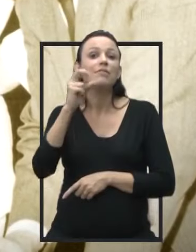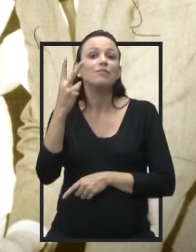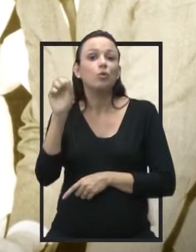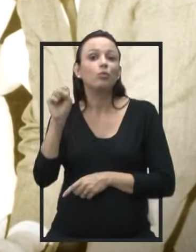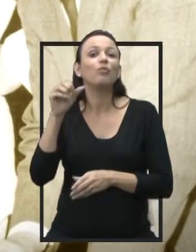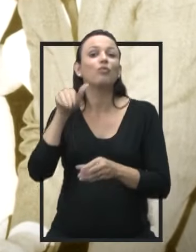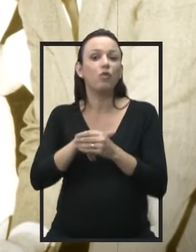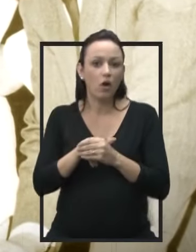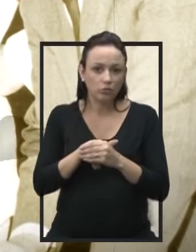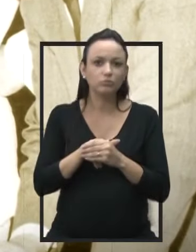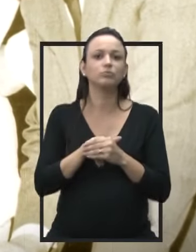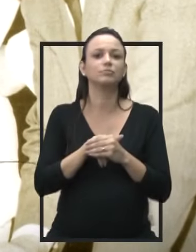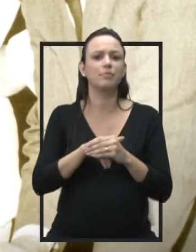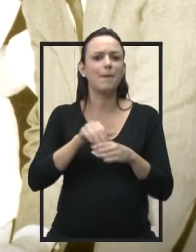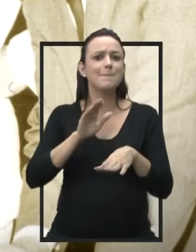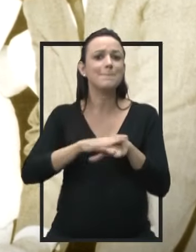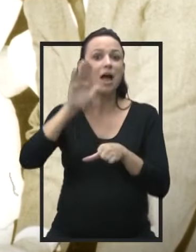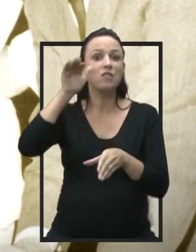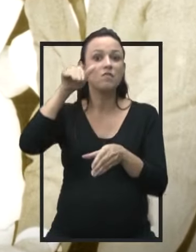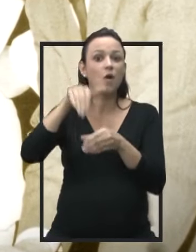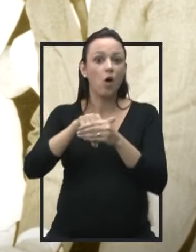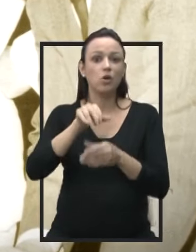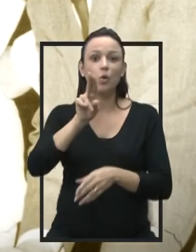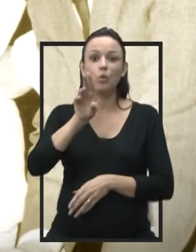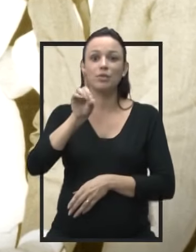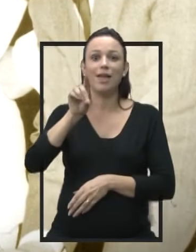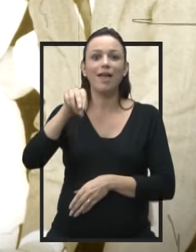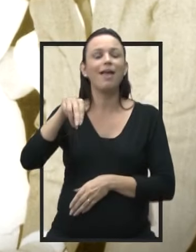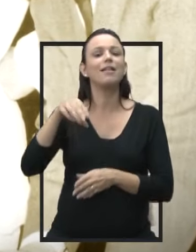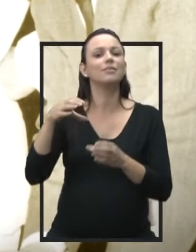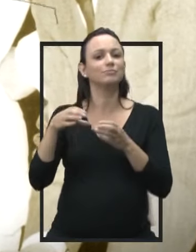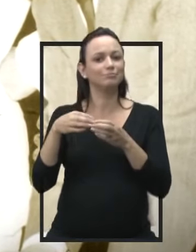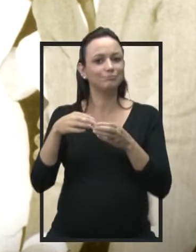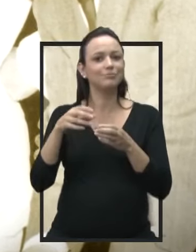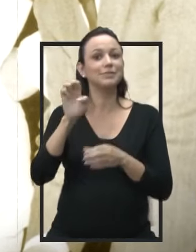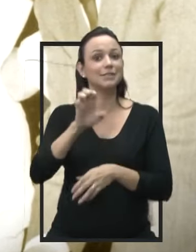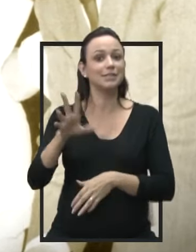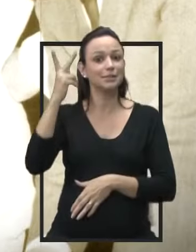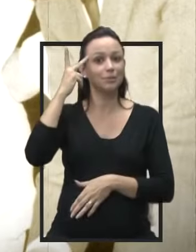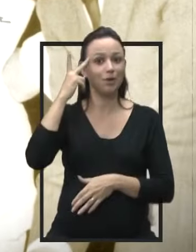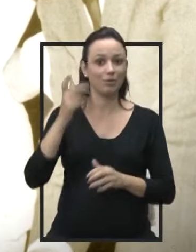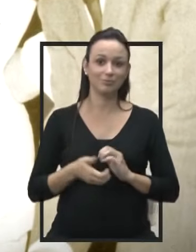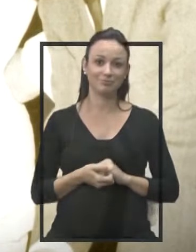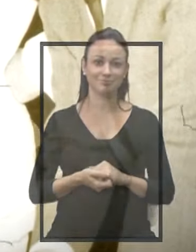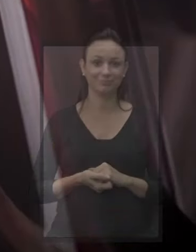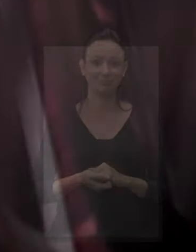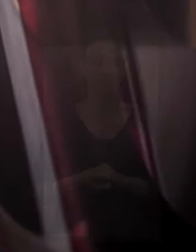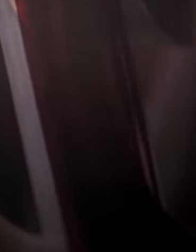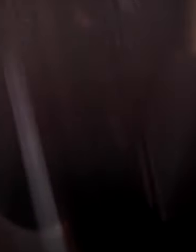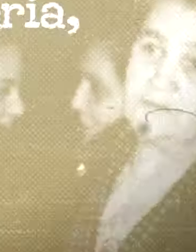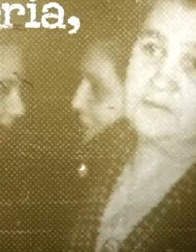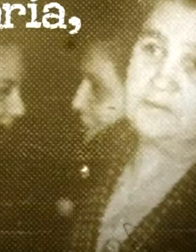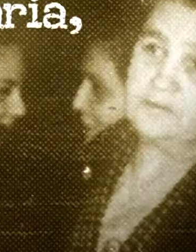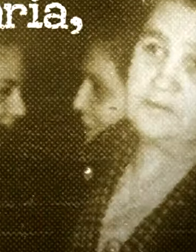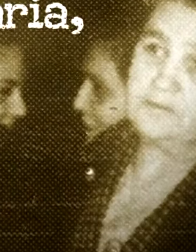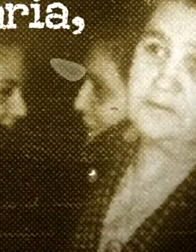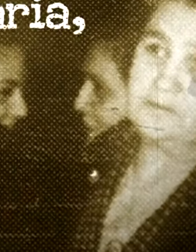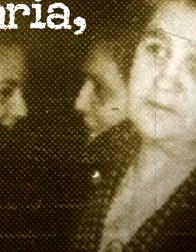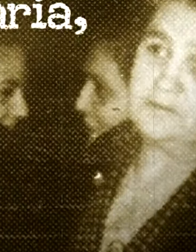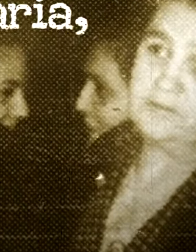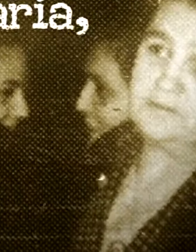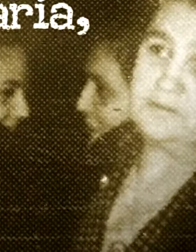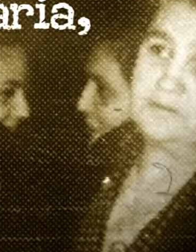10.928 votos, sendo o candidato mais votado da UDN no estado de São Paulo.